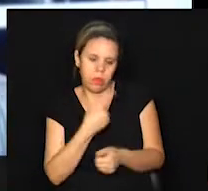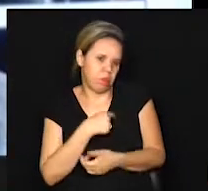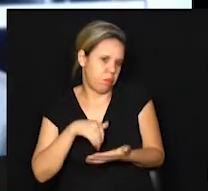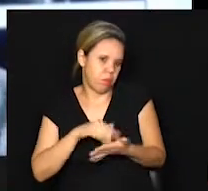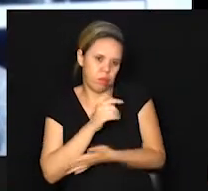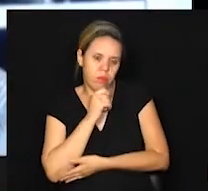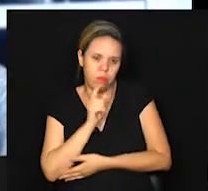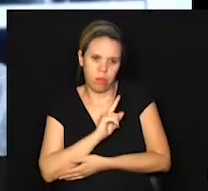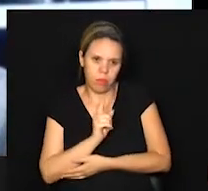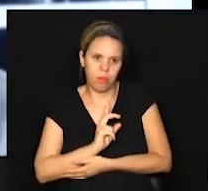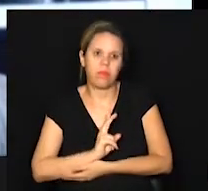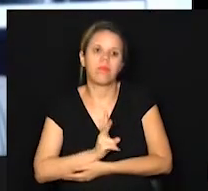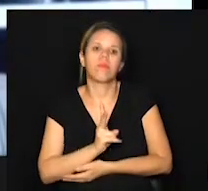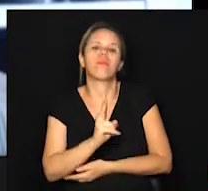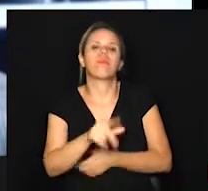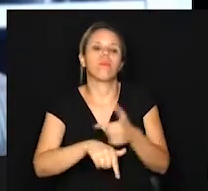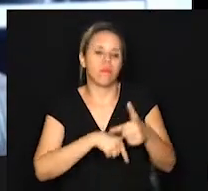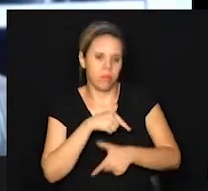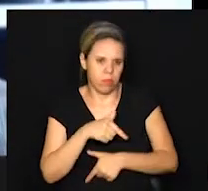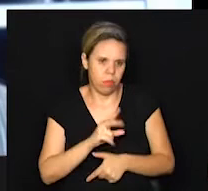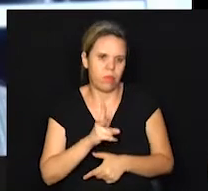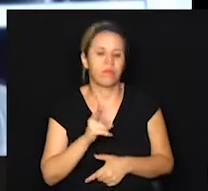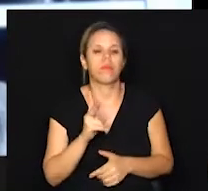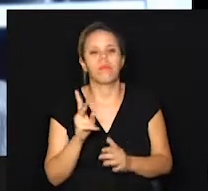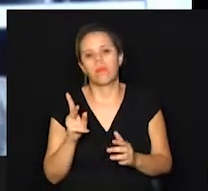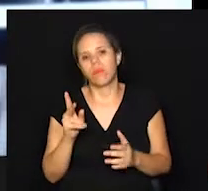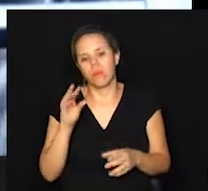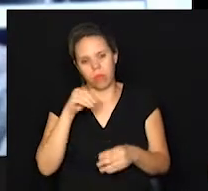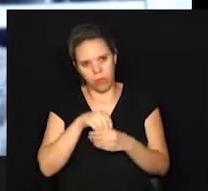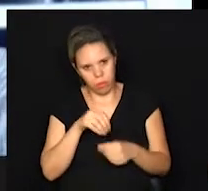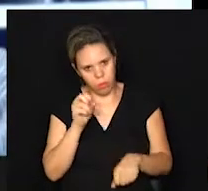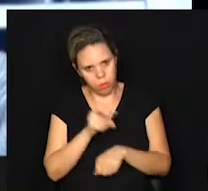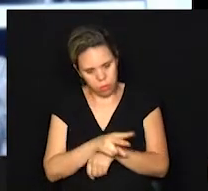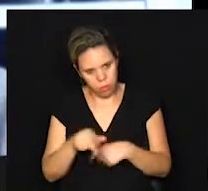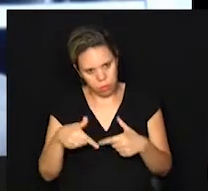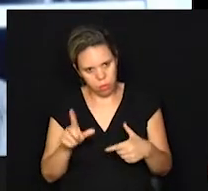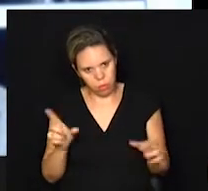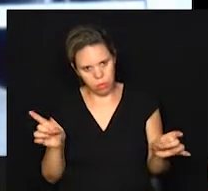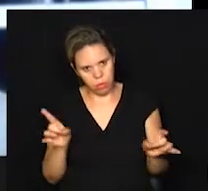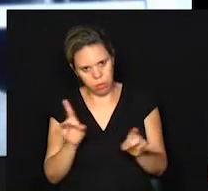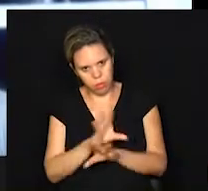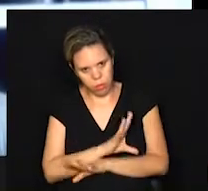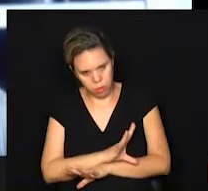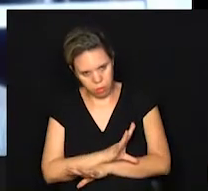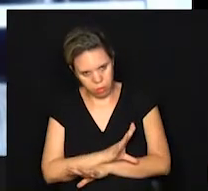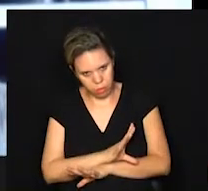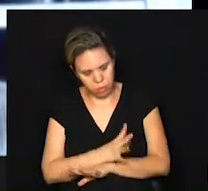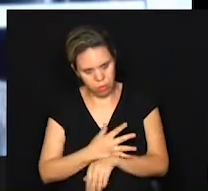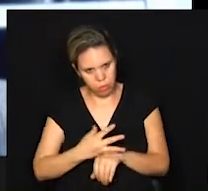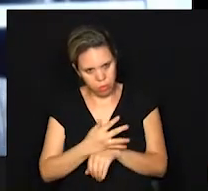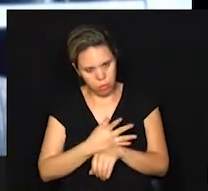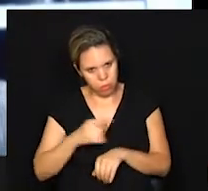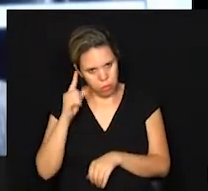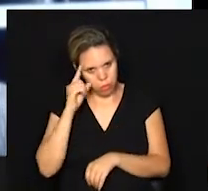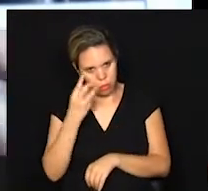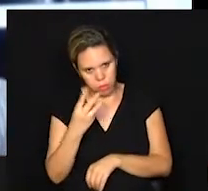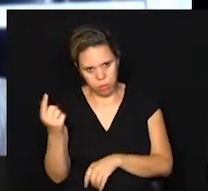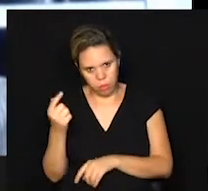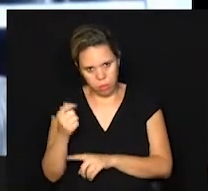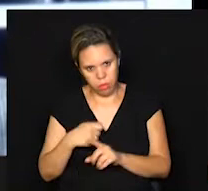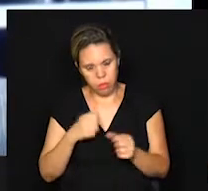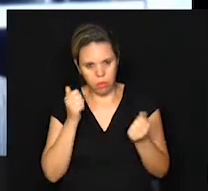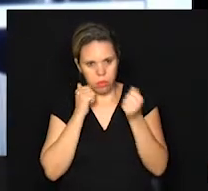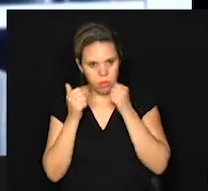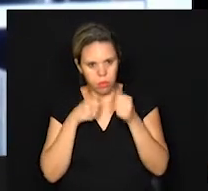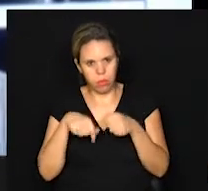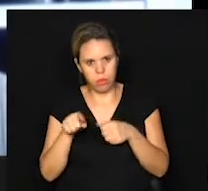A gente continuou no quadro de professores. Acabadas as férias, no final de julho, no dia 31 de julho, a gente começa a ir